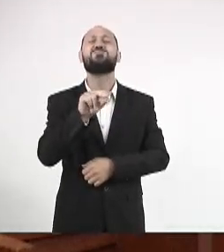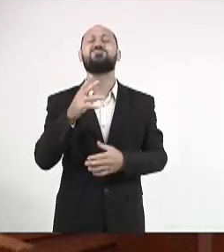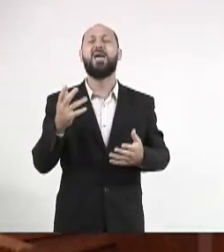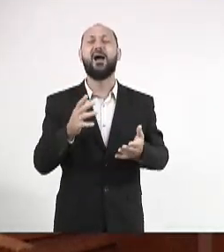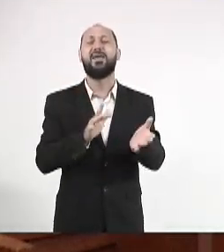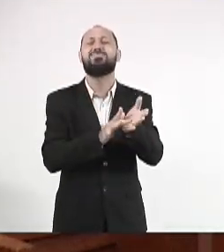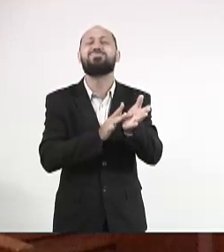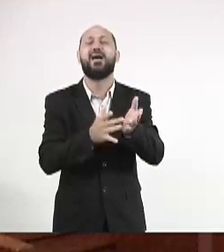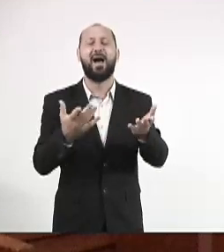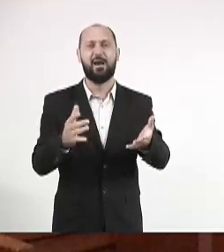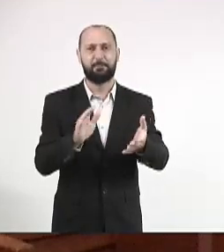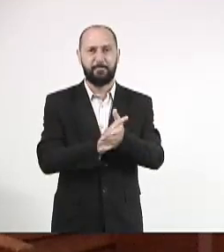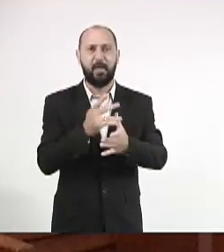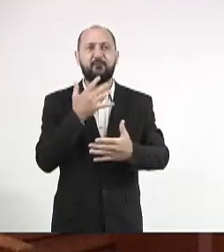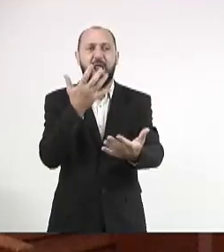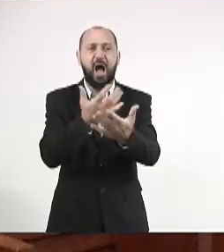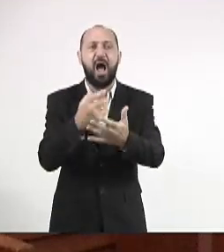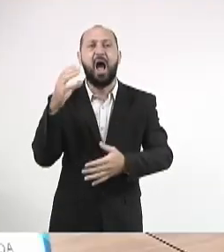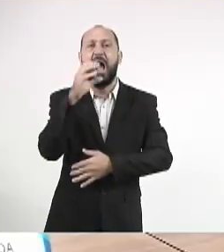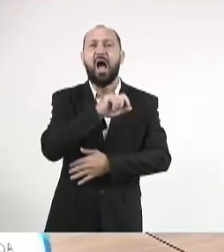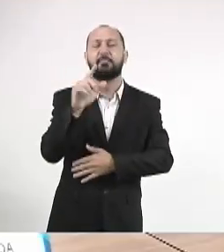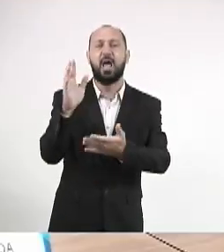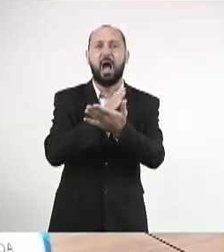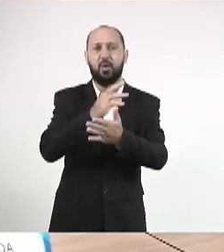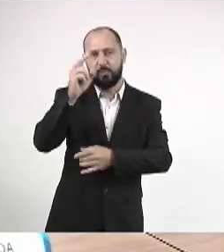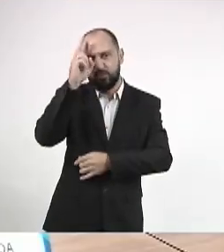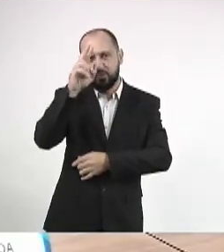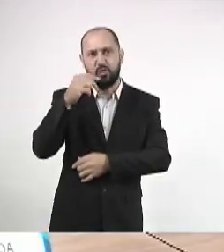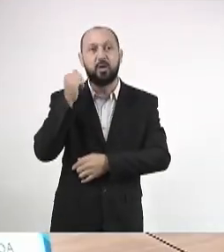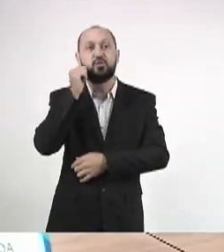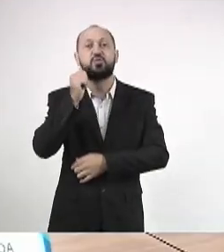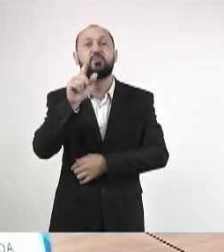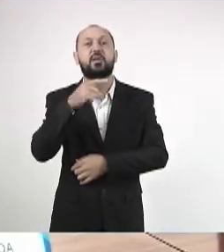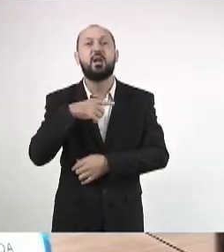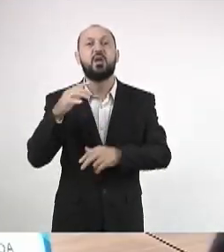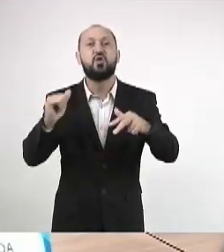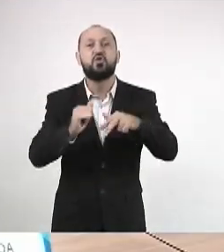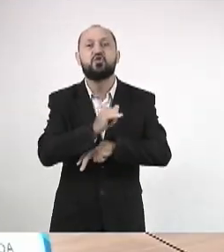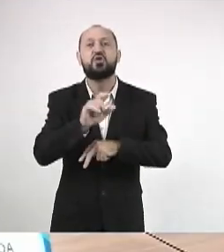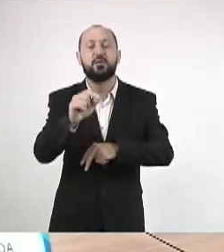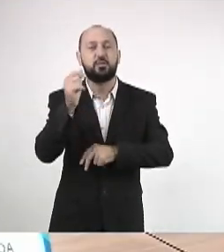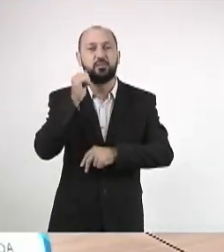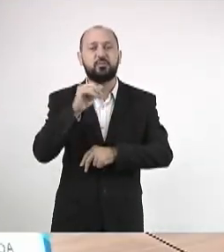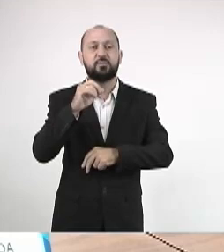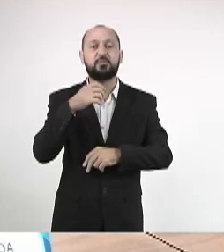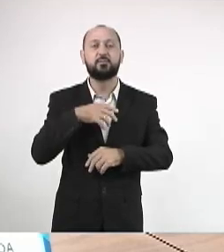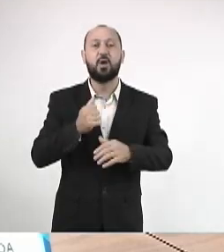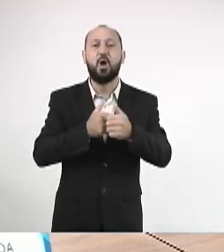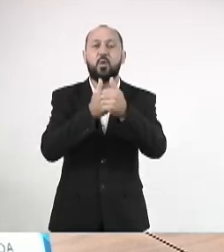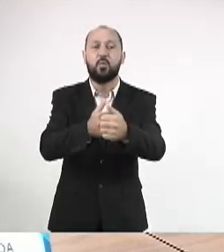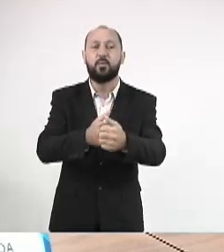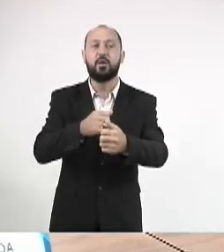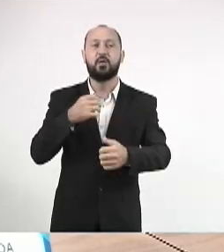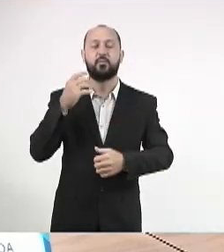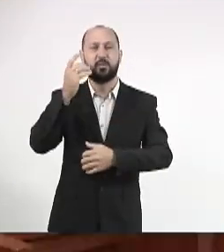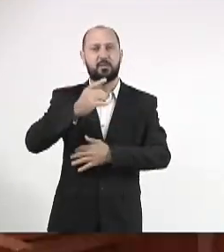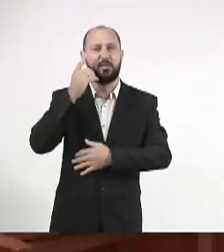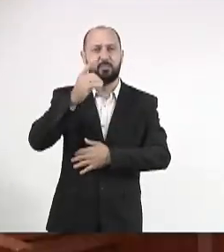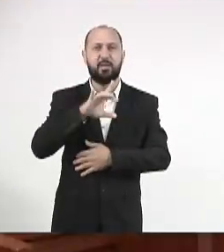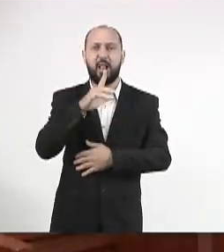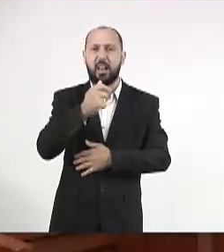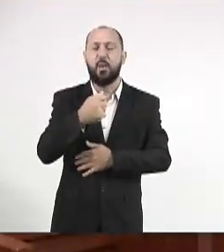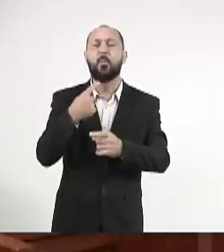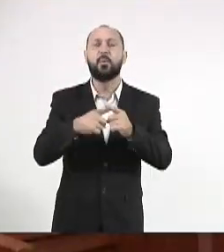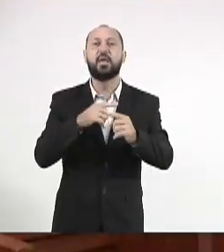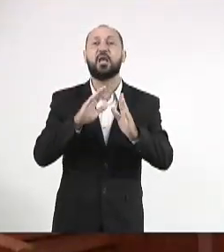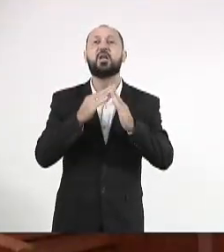porque não, vou contar para vocês rapidamente aqui algumas historinhas de mulheres vítimas de violência sexual. Eu acompanho, deputada Lia, muitas histórias, porque